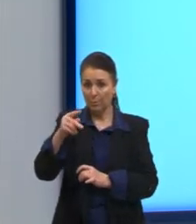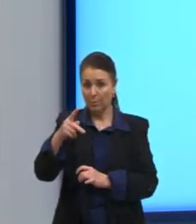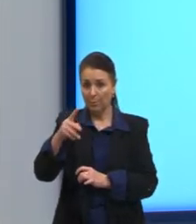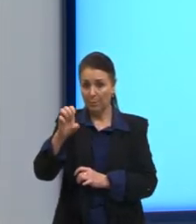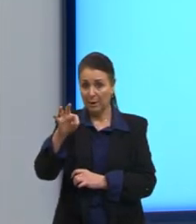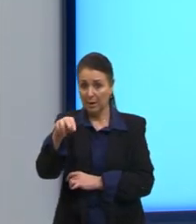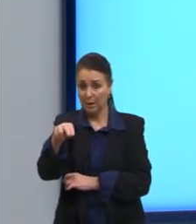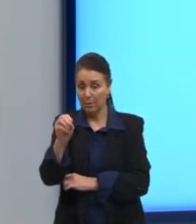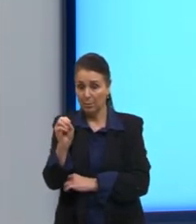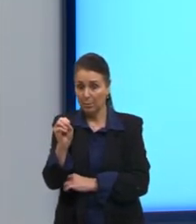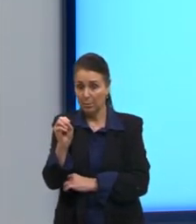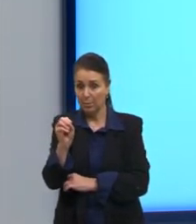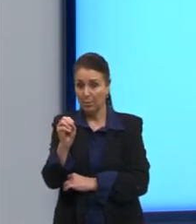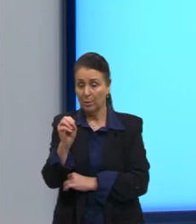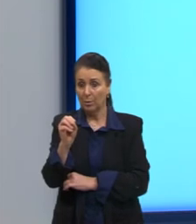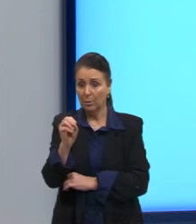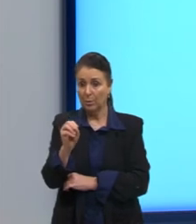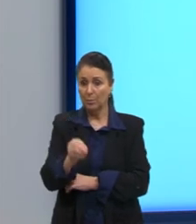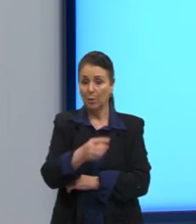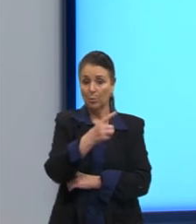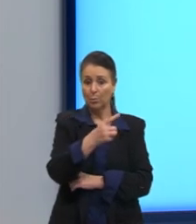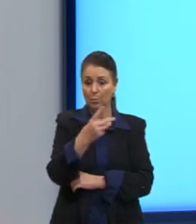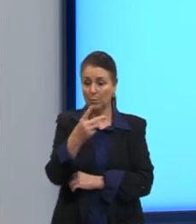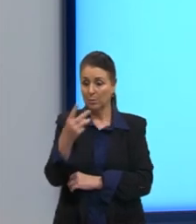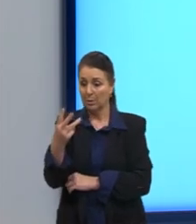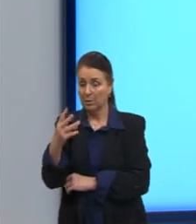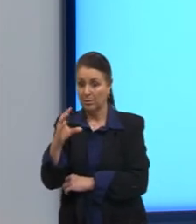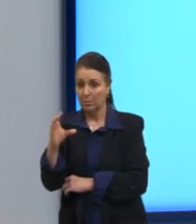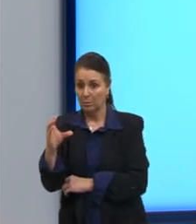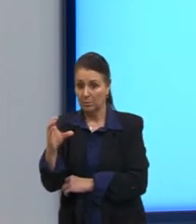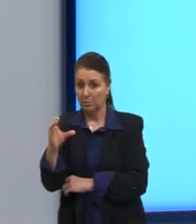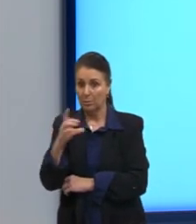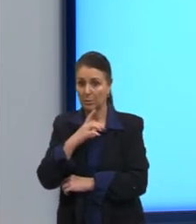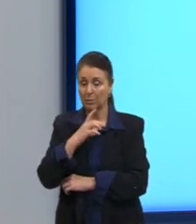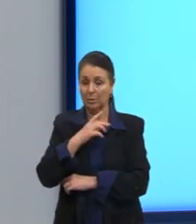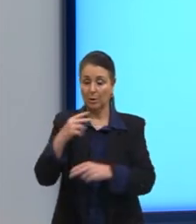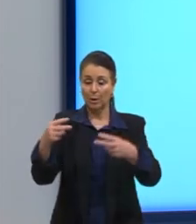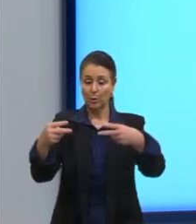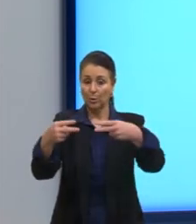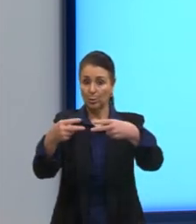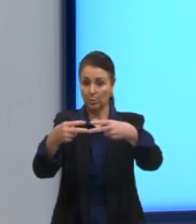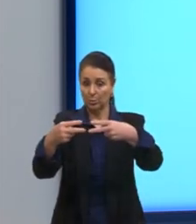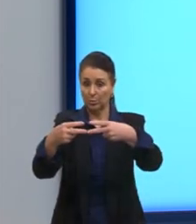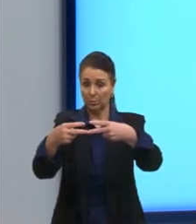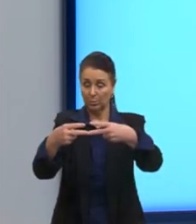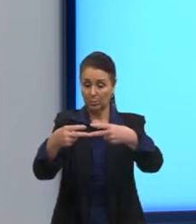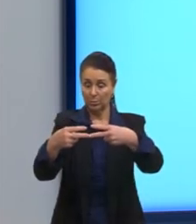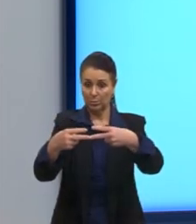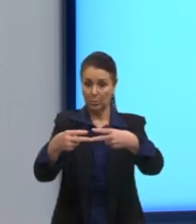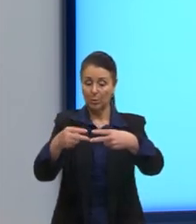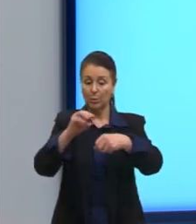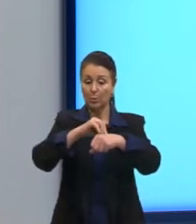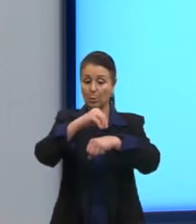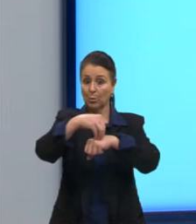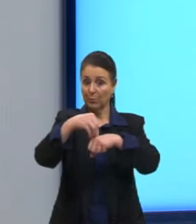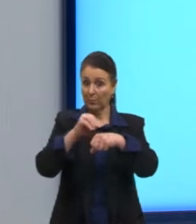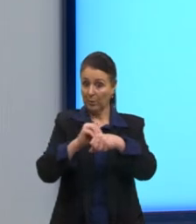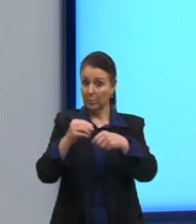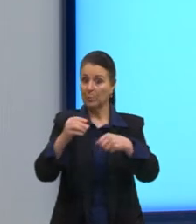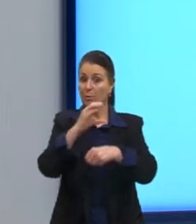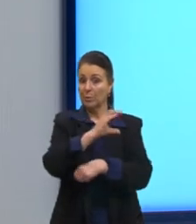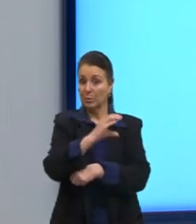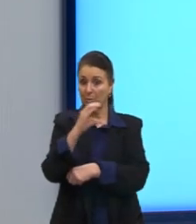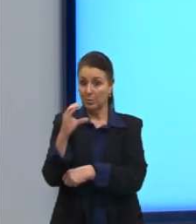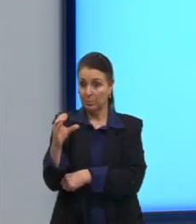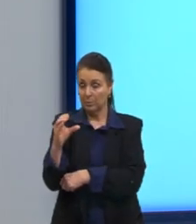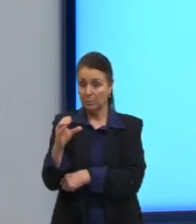tá Por que que é um propeno porque eu tenho um dois três carbonos eu tenho uma dupla ligação entre os átomos de carbono então tem o em